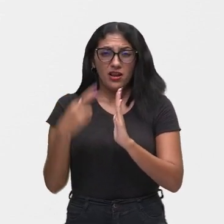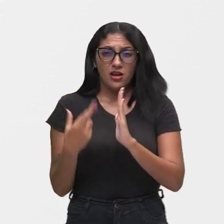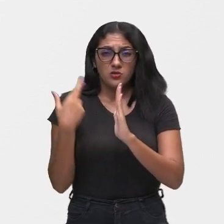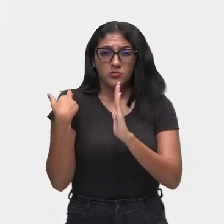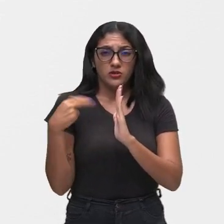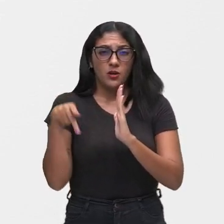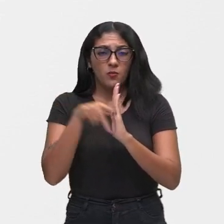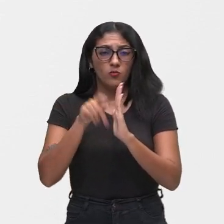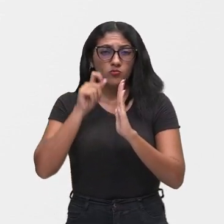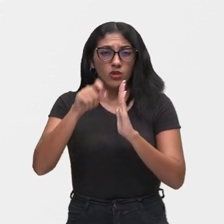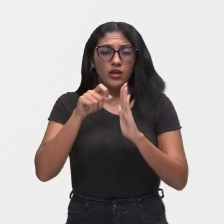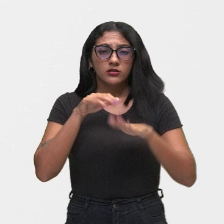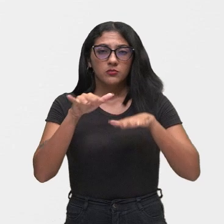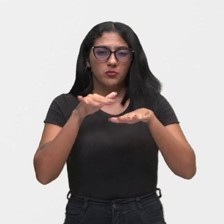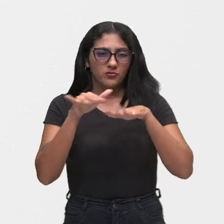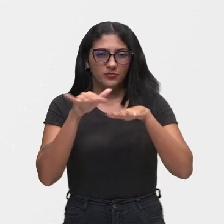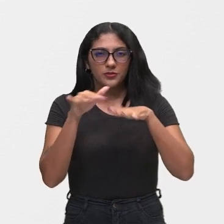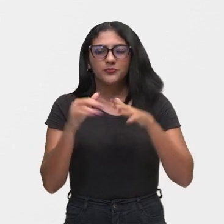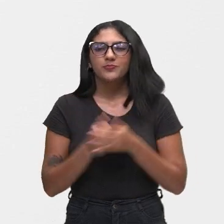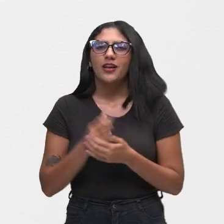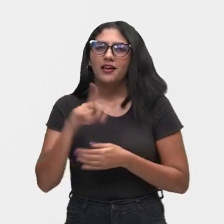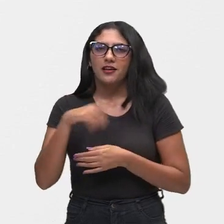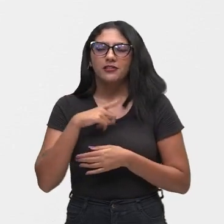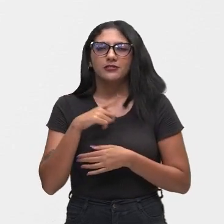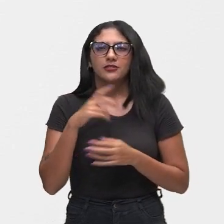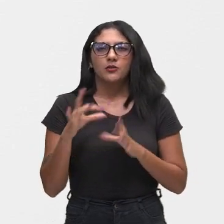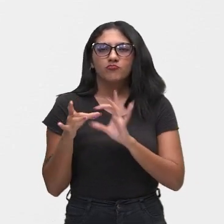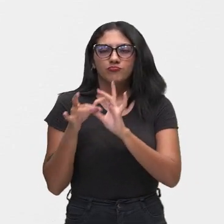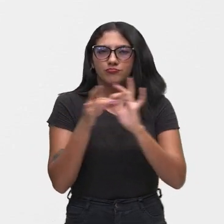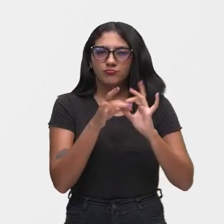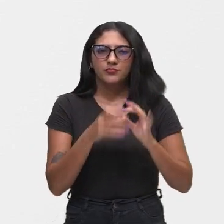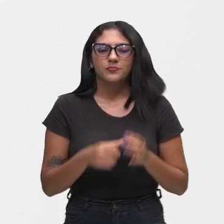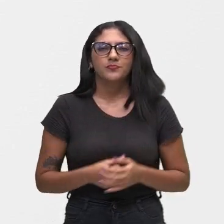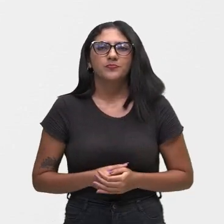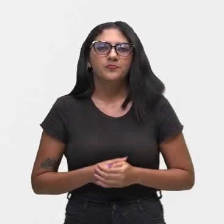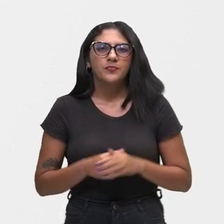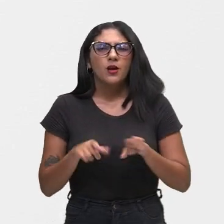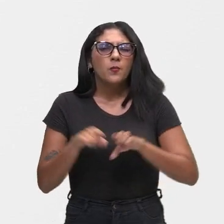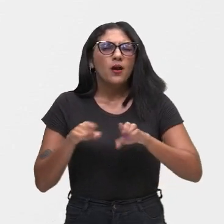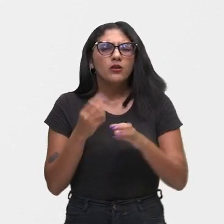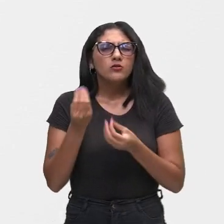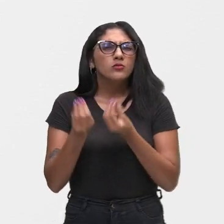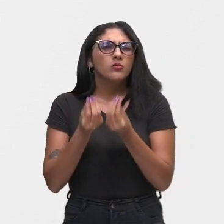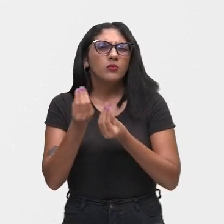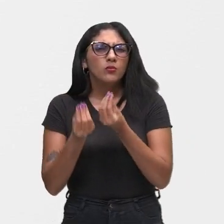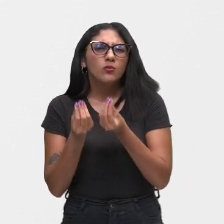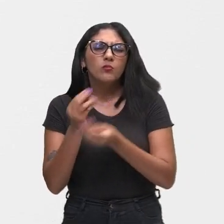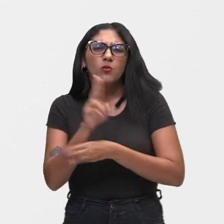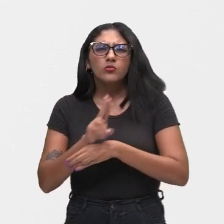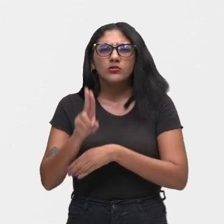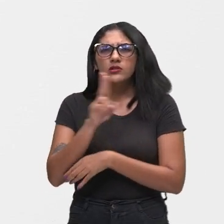Então, aí está o princípio. Como que o uso